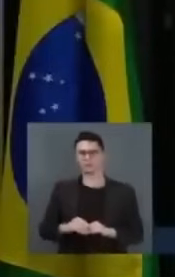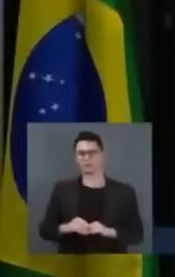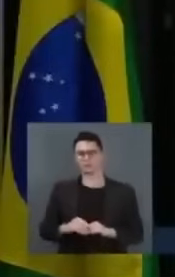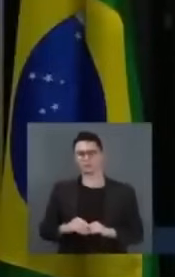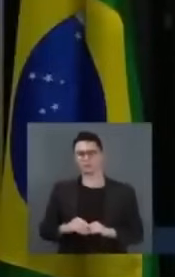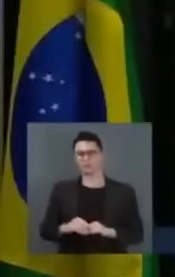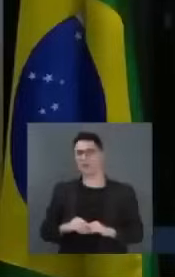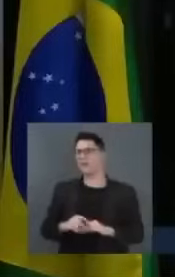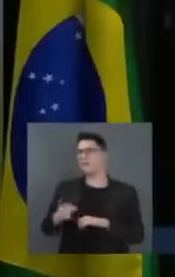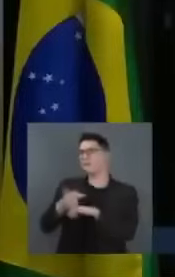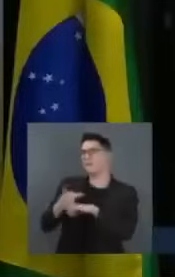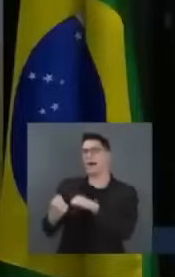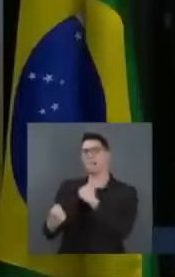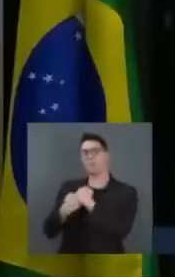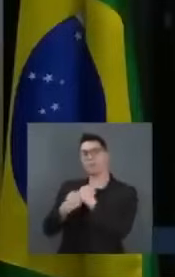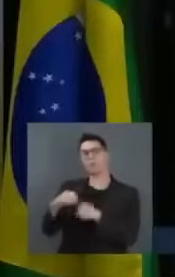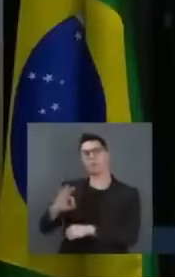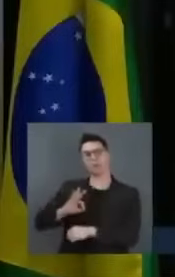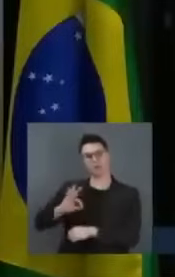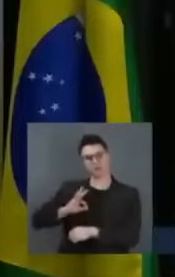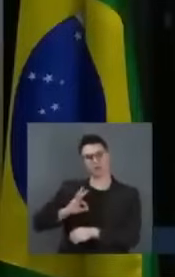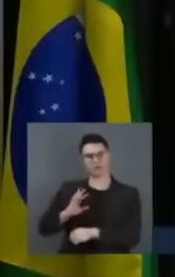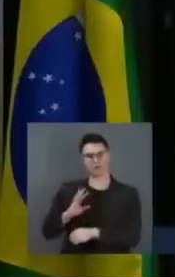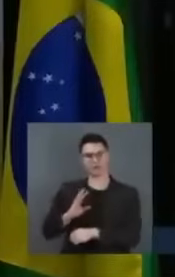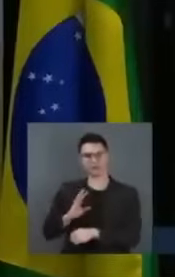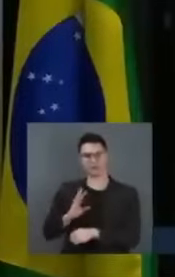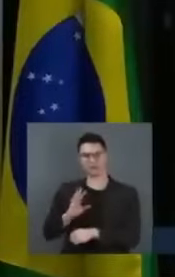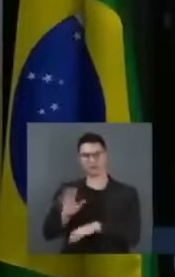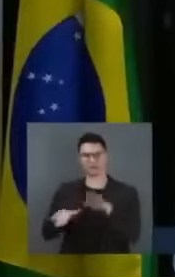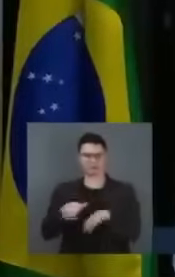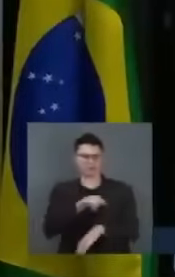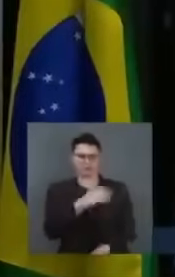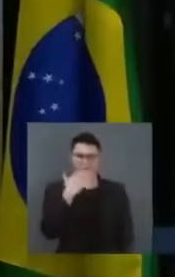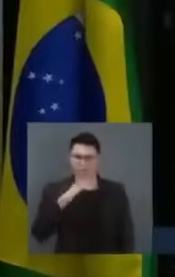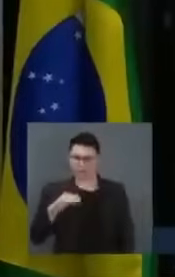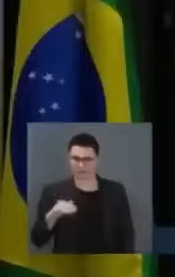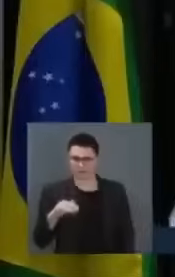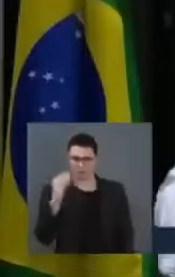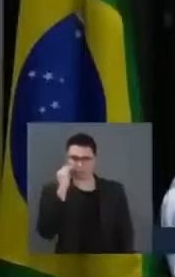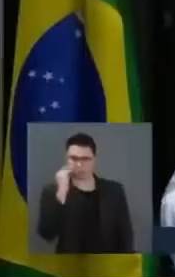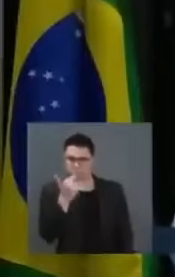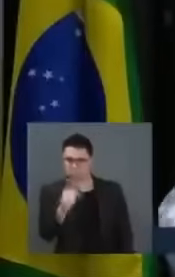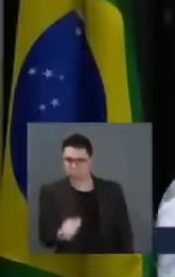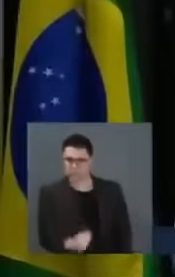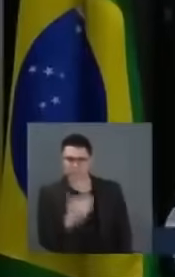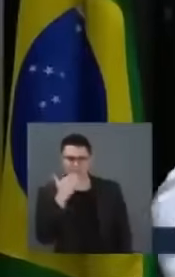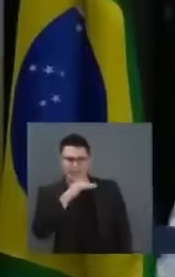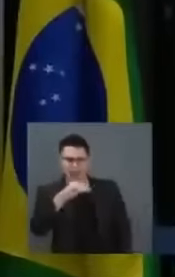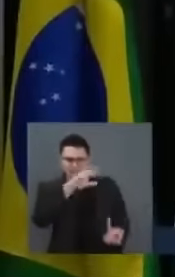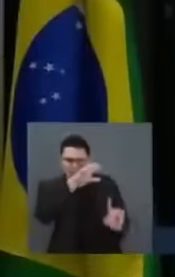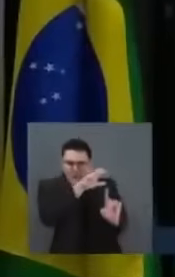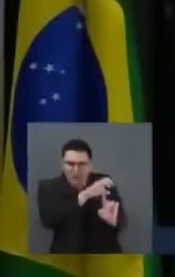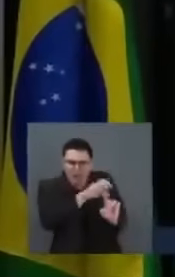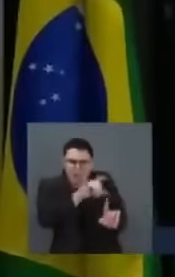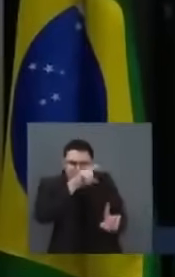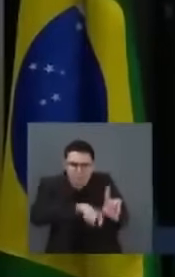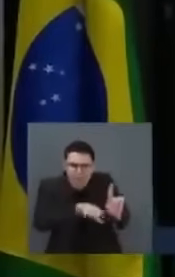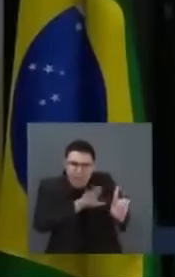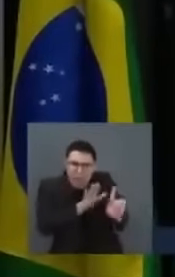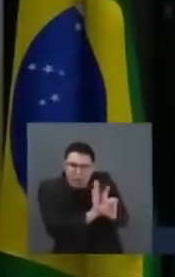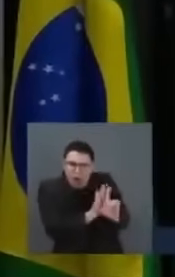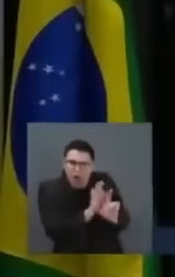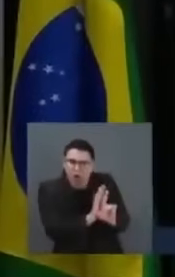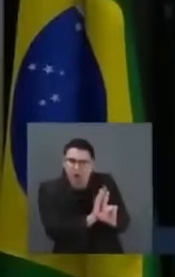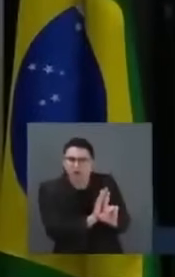um apoio, quando procura polícia, uma criança, nem celular tem, uma criança que está sofrendo violência sexual,